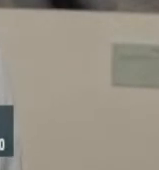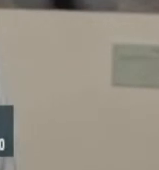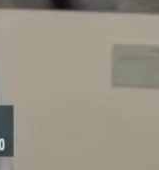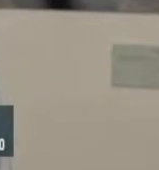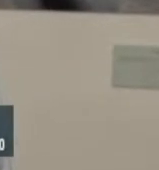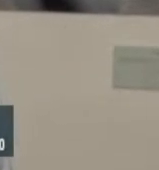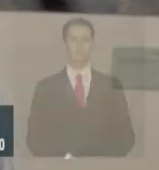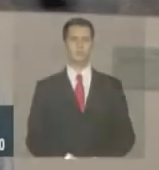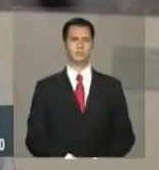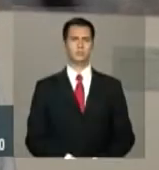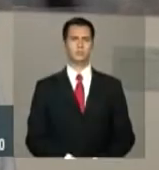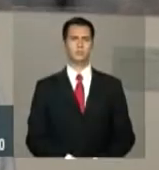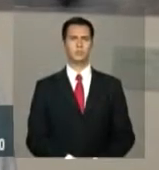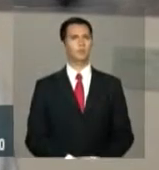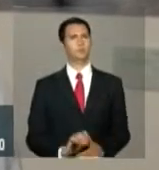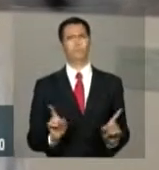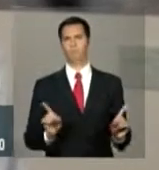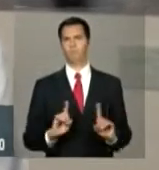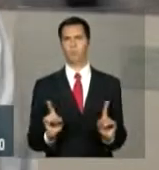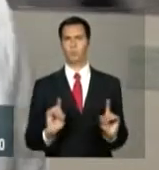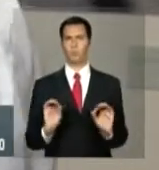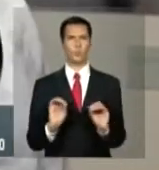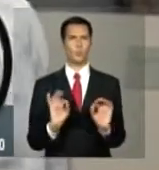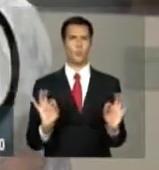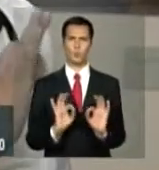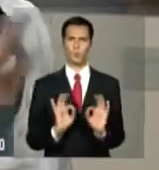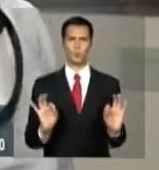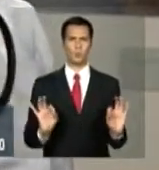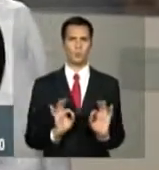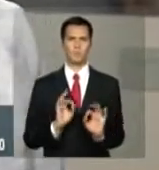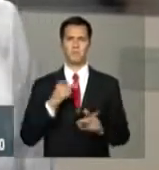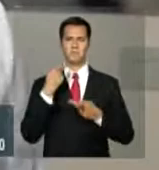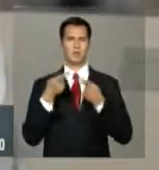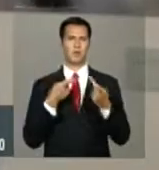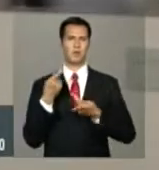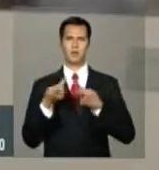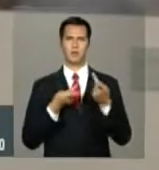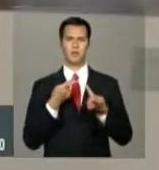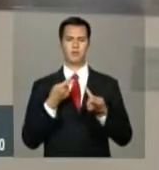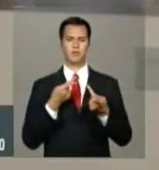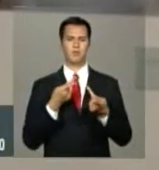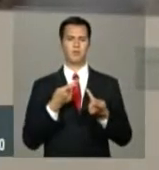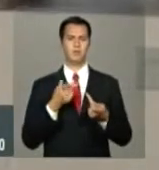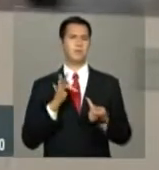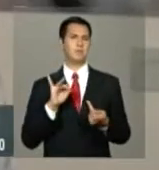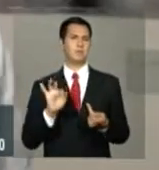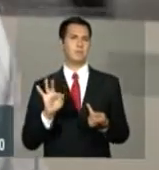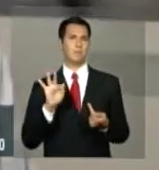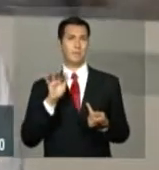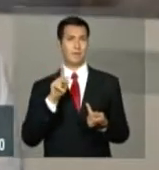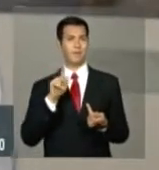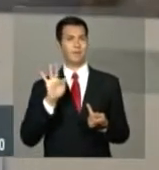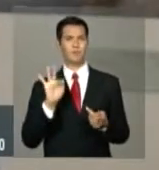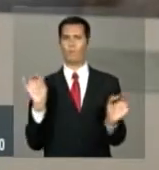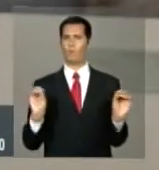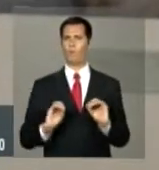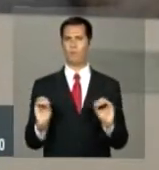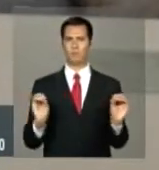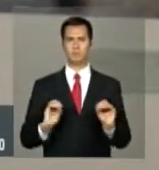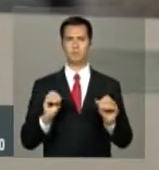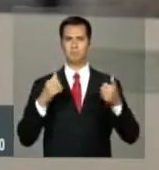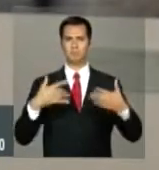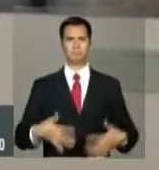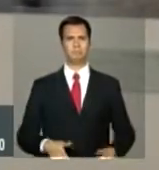Não, nenhum deles. Não. Não tocaram na questão IPF, comigo pelo menos.